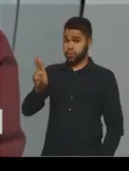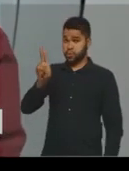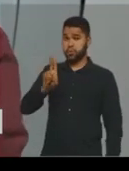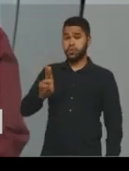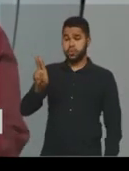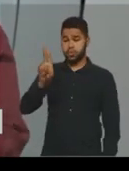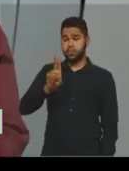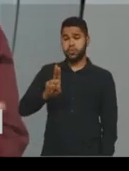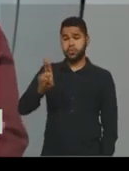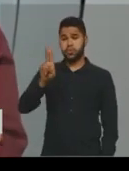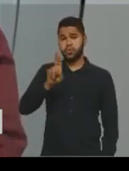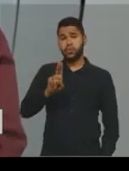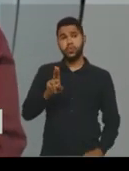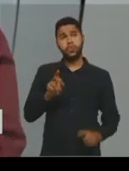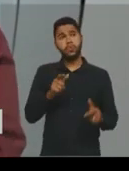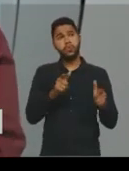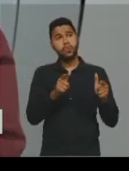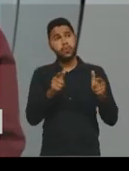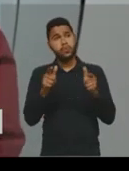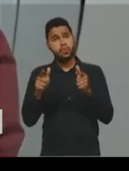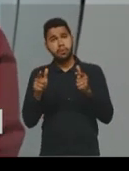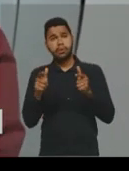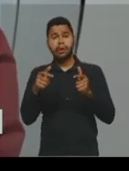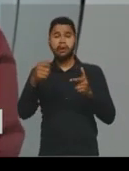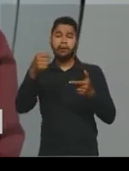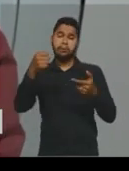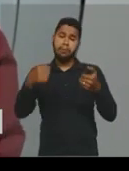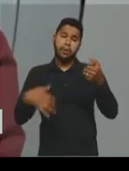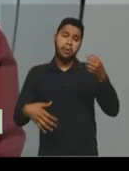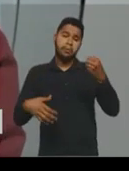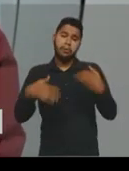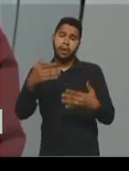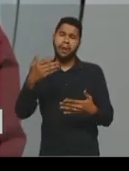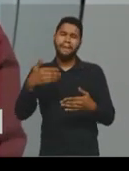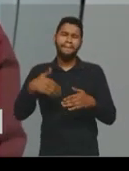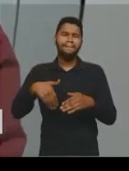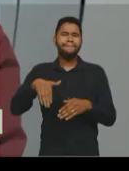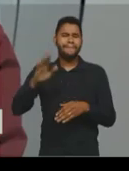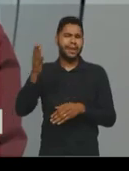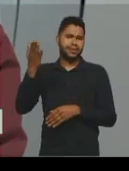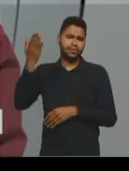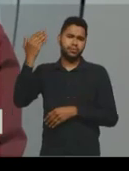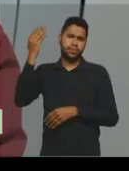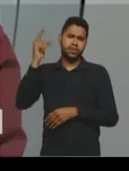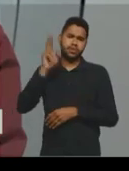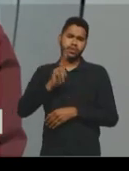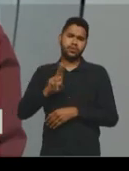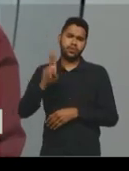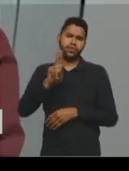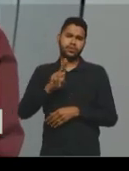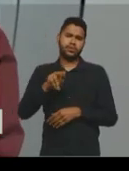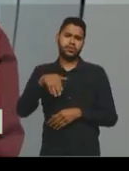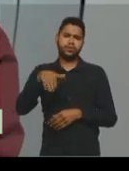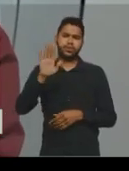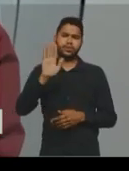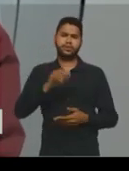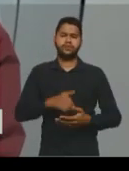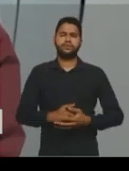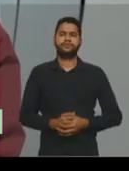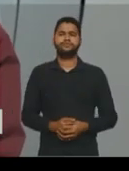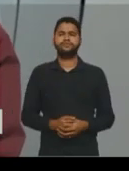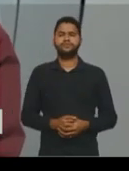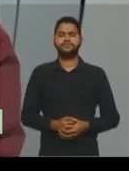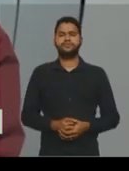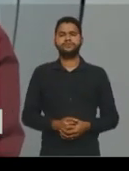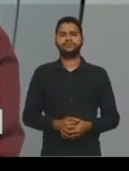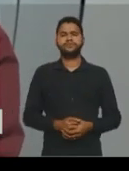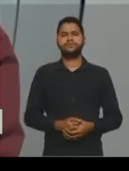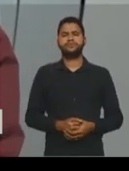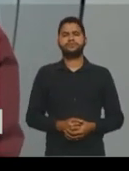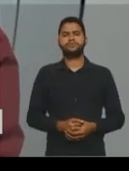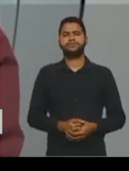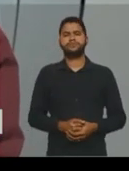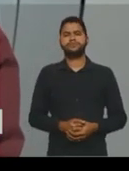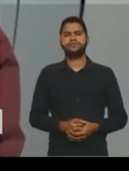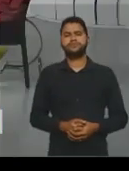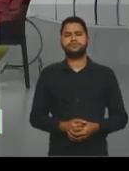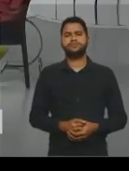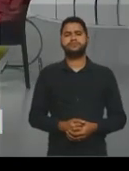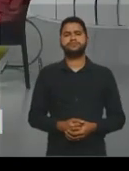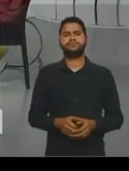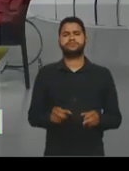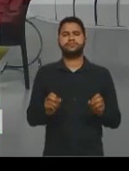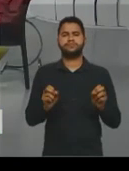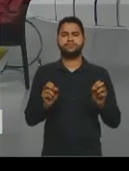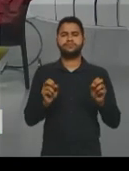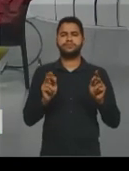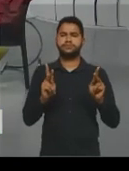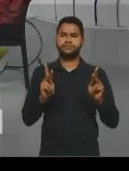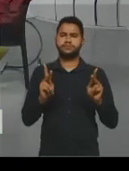nisso. Tem lugares que ela faz alguma descrição, mas é mais o passado que é o tempo verbal. que é mais utilizado por ela.